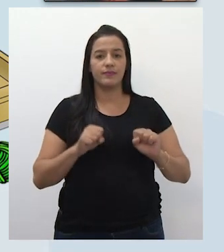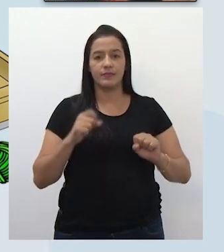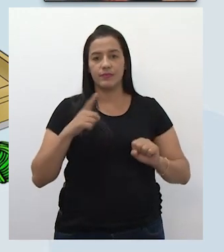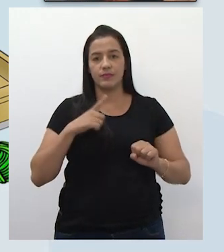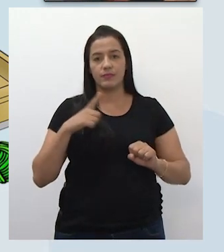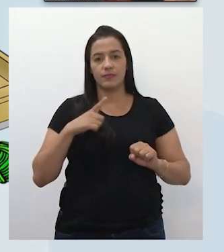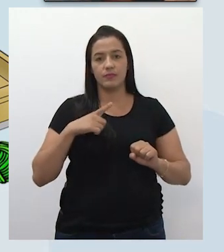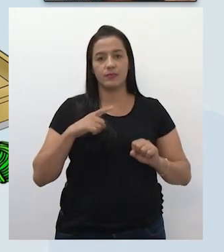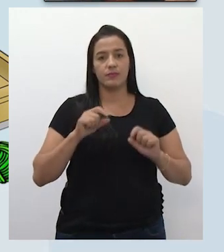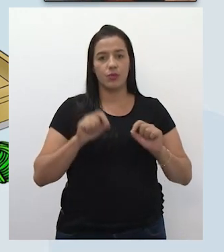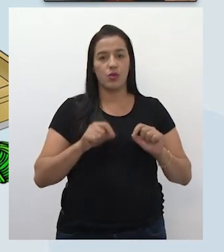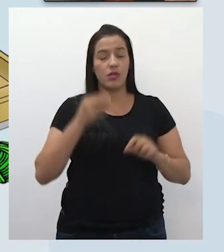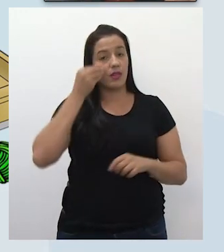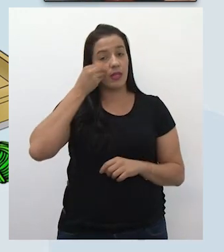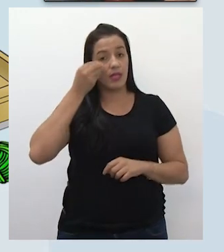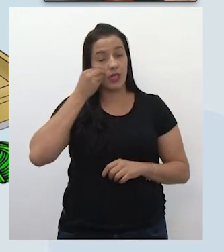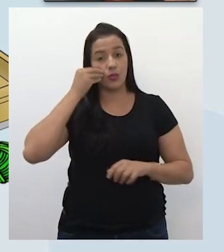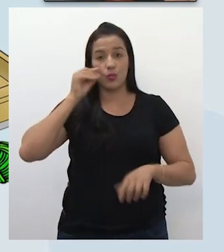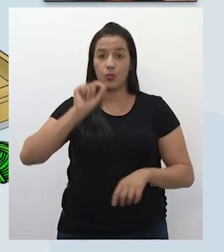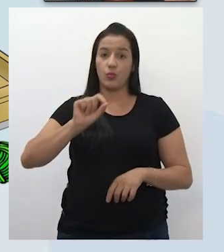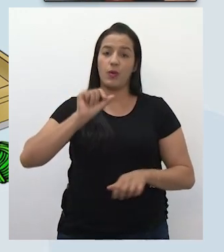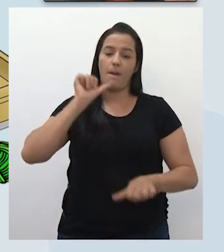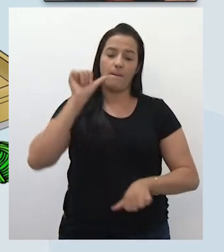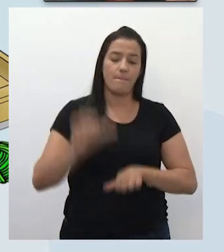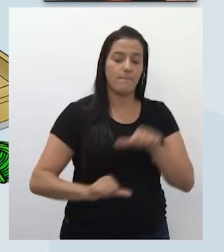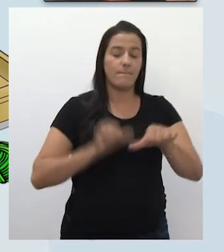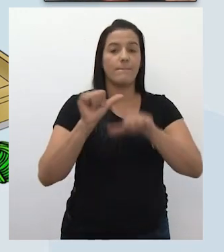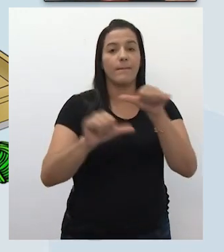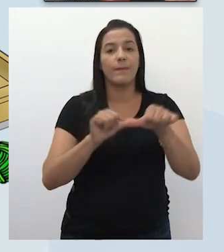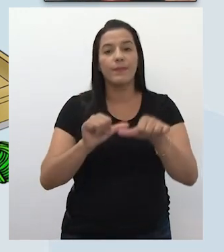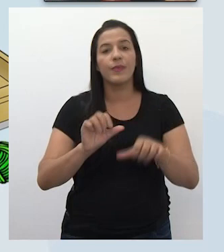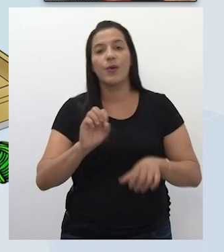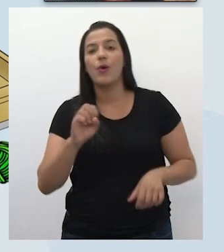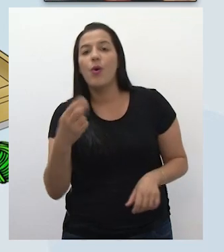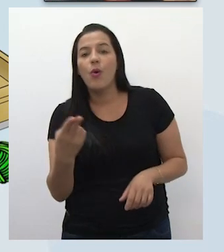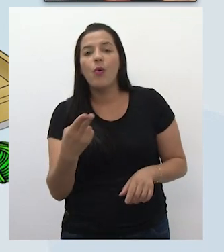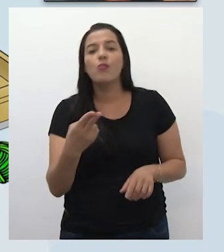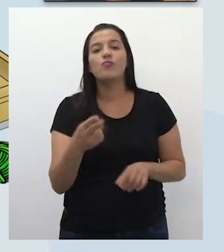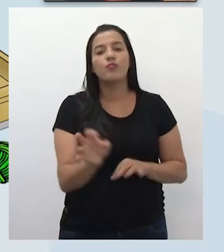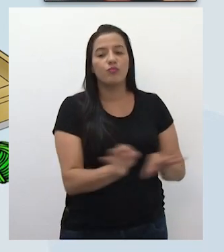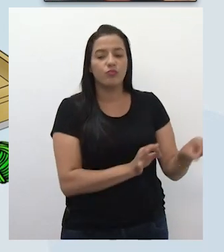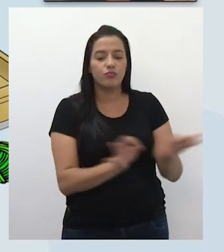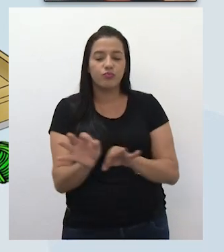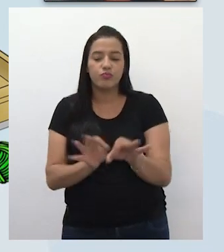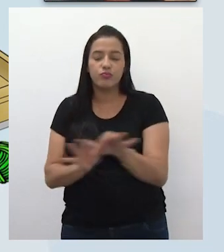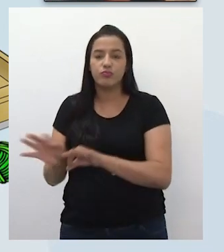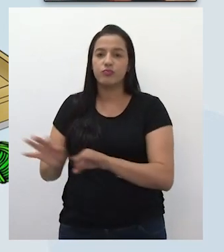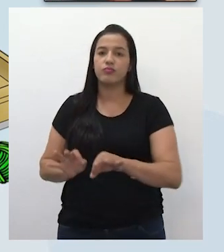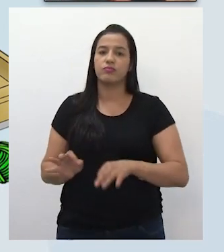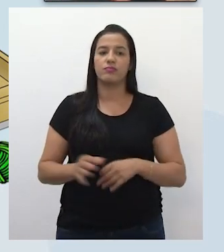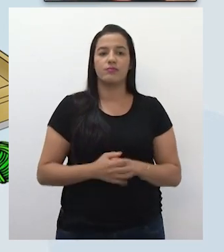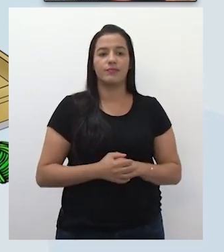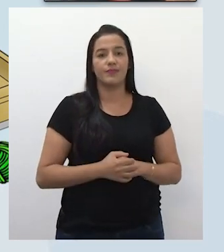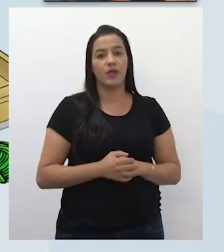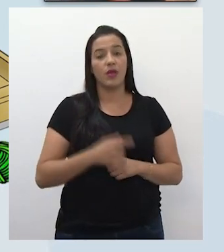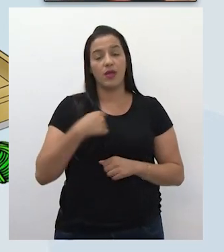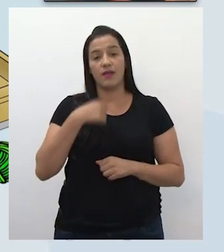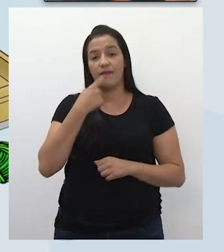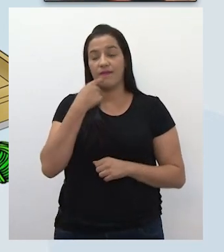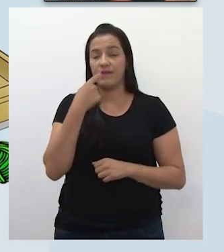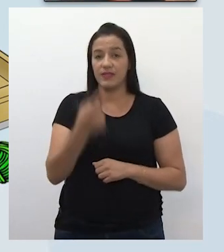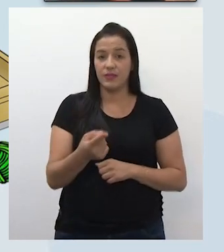fazer? Está tentando modificar um comportamento, corrigir um comportamento, né? Mas dizendo